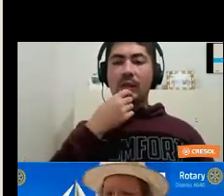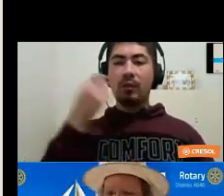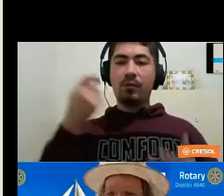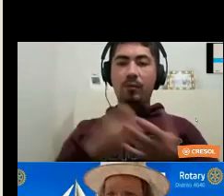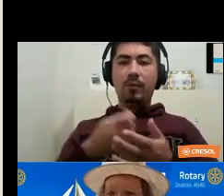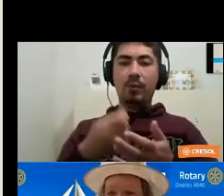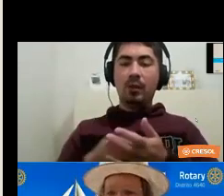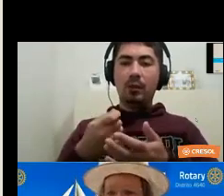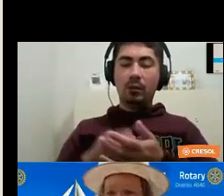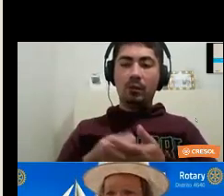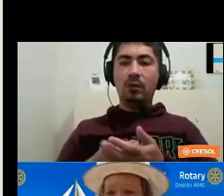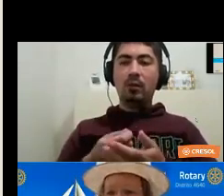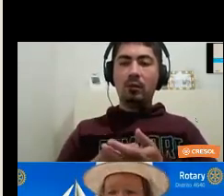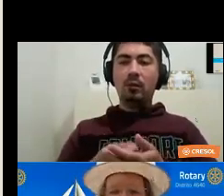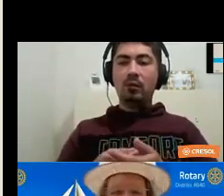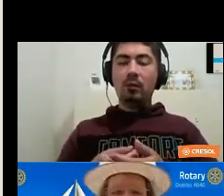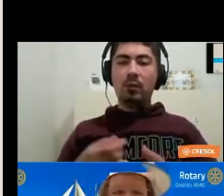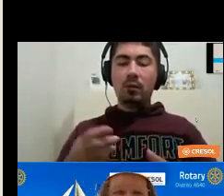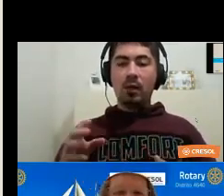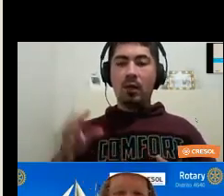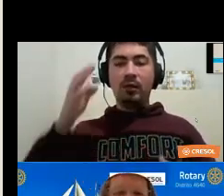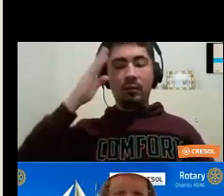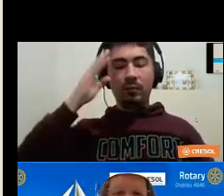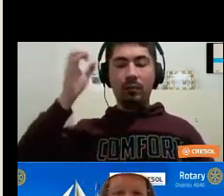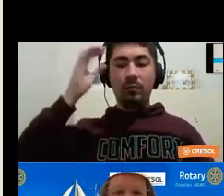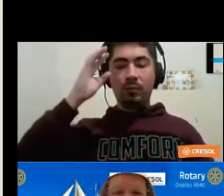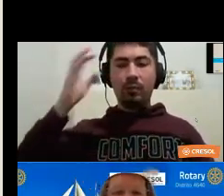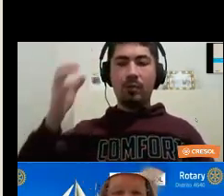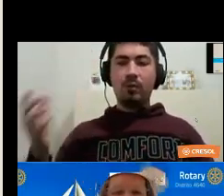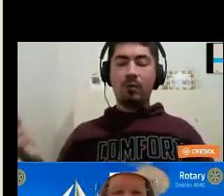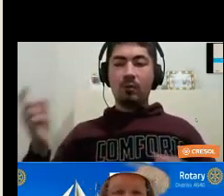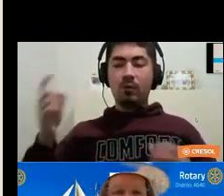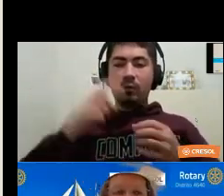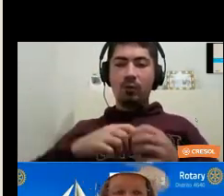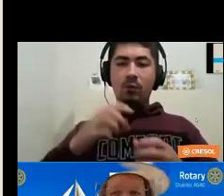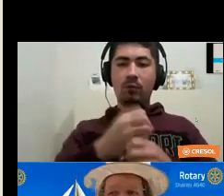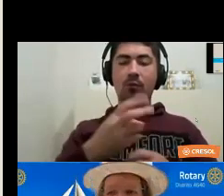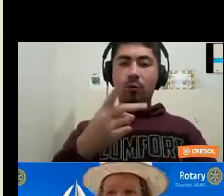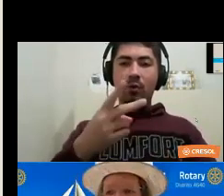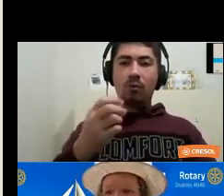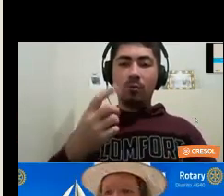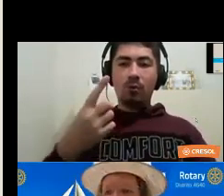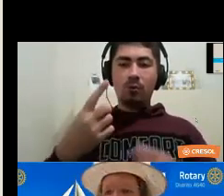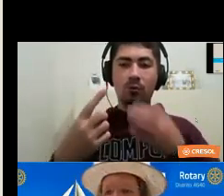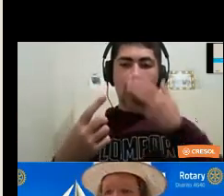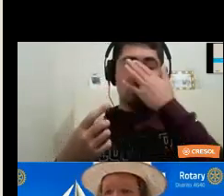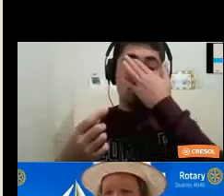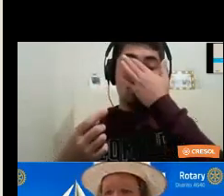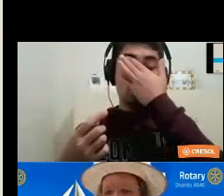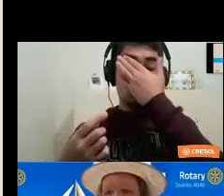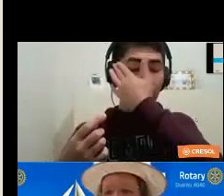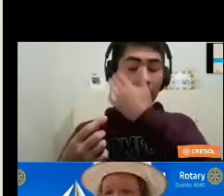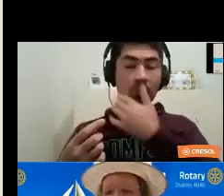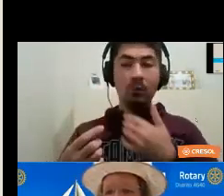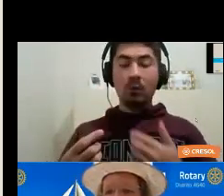em 2001, tá? Que estou até hoje lá no terceiro milênio. Tá? E por curiosidade, eu fui atrás ali, o porquê